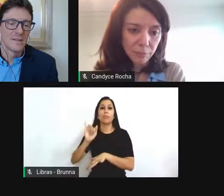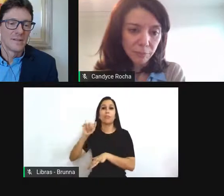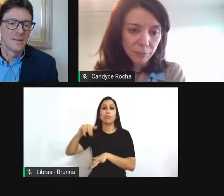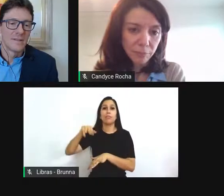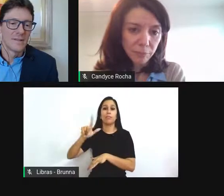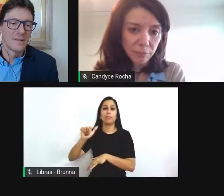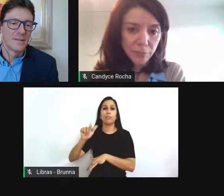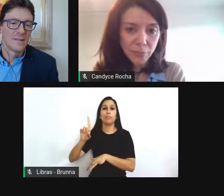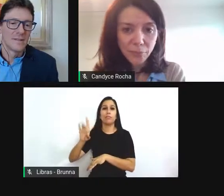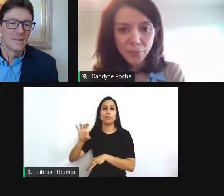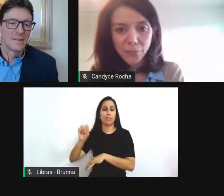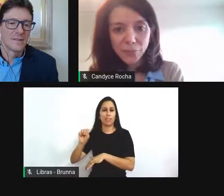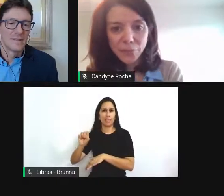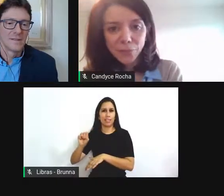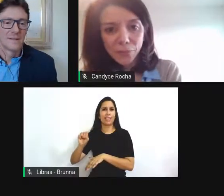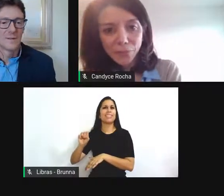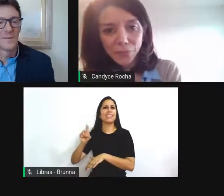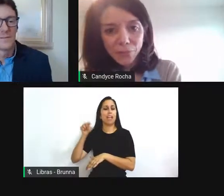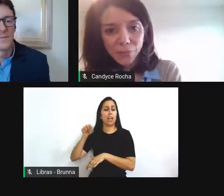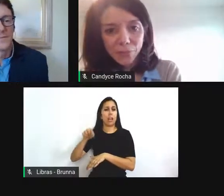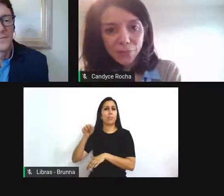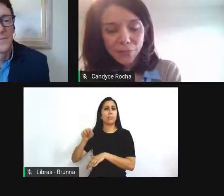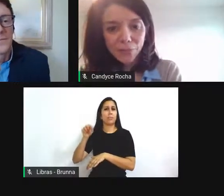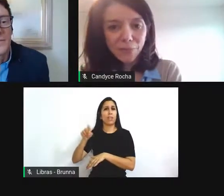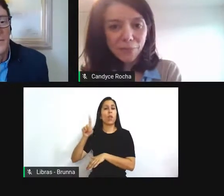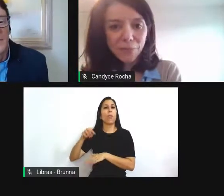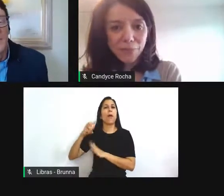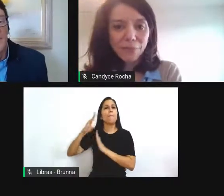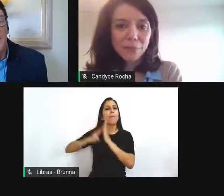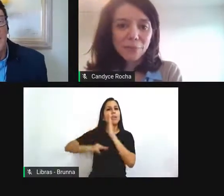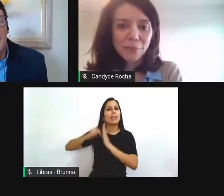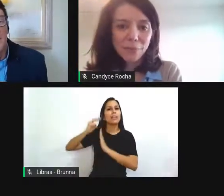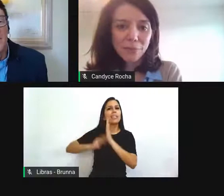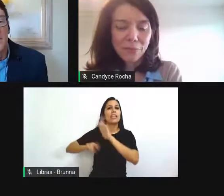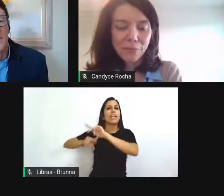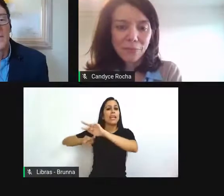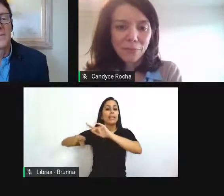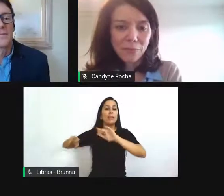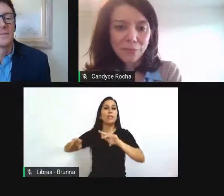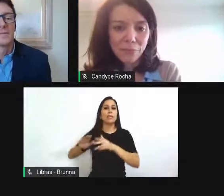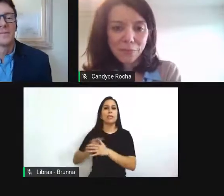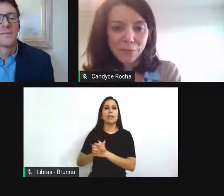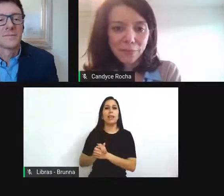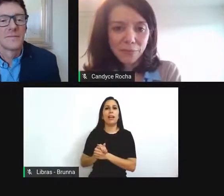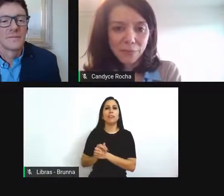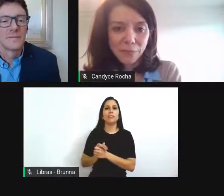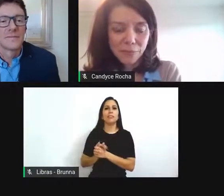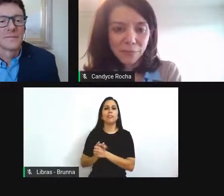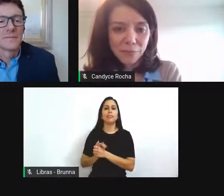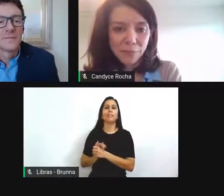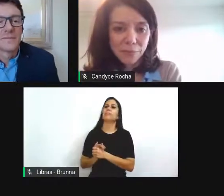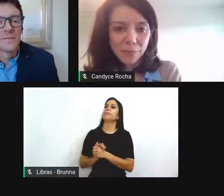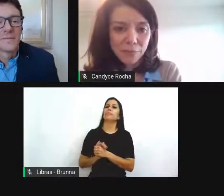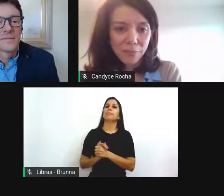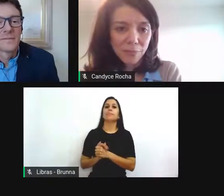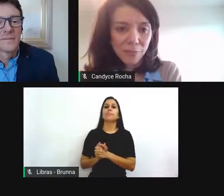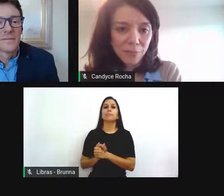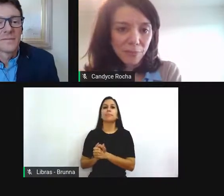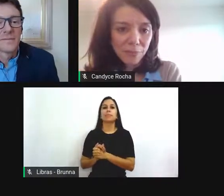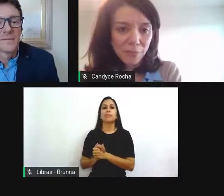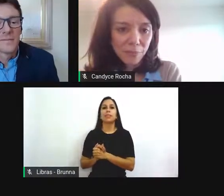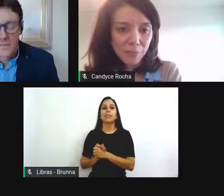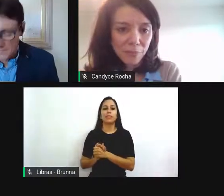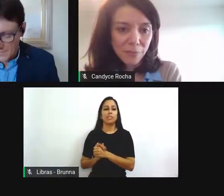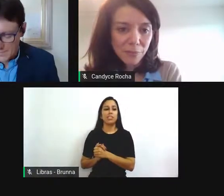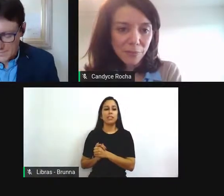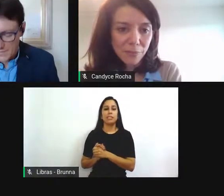é um legislativo, é uma modalidade um pouco diferente, a organização funciona um pouco diferente,